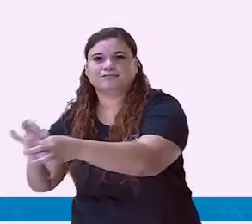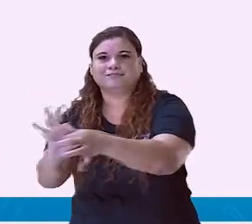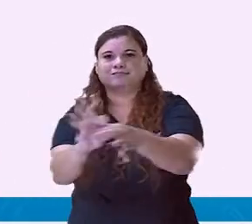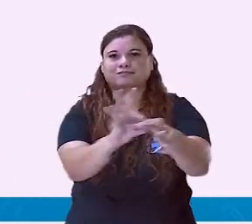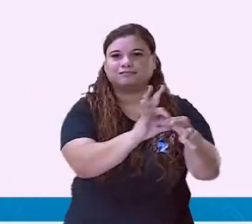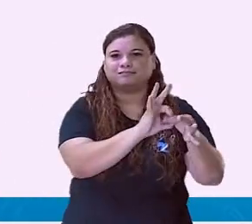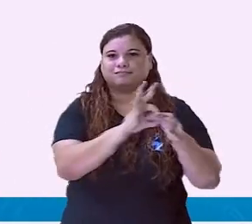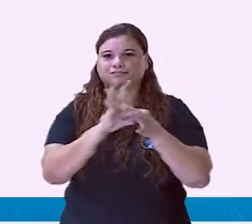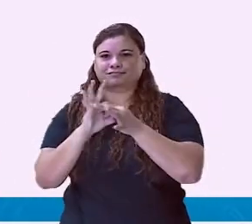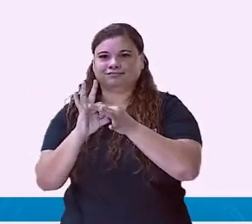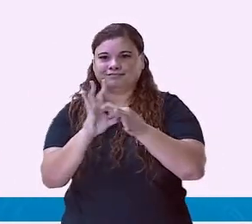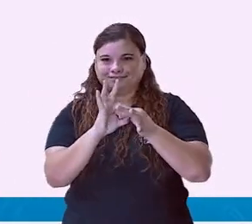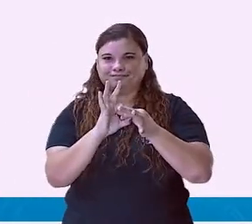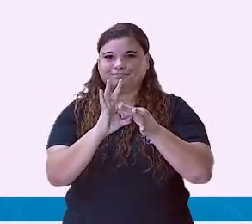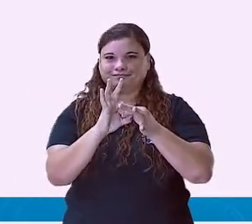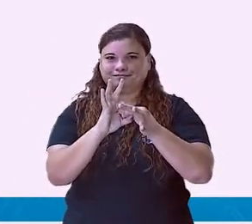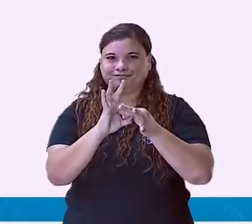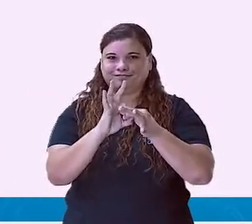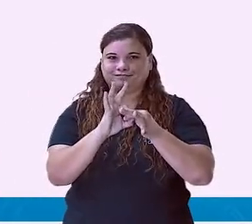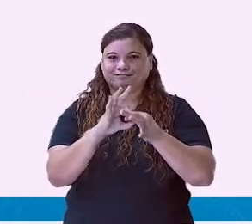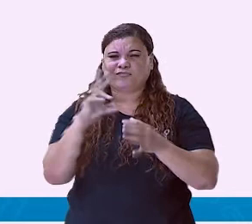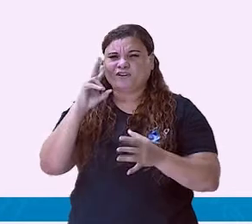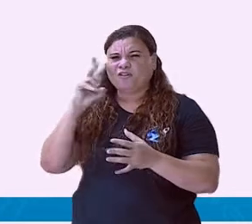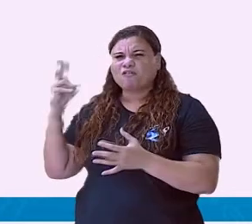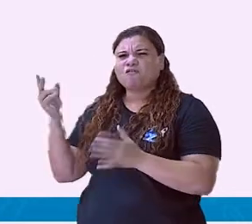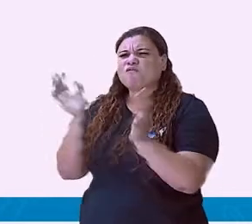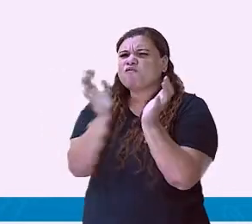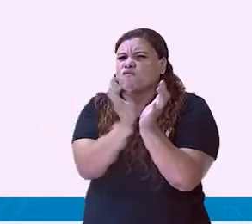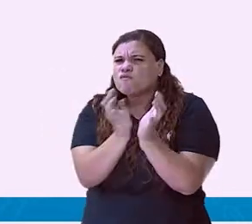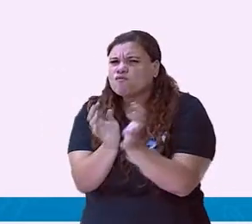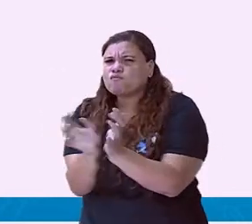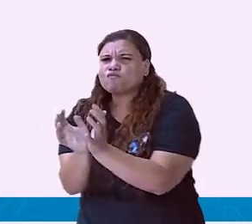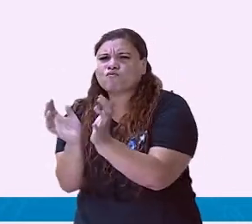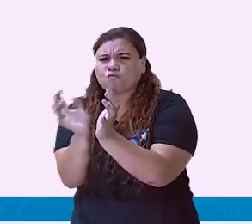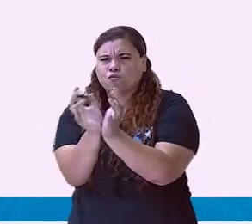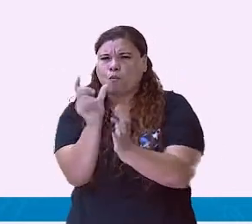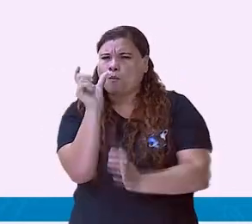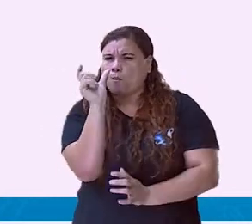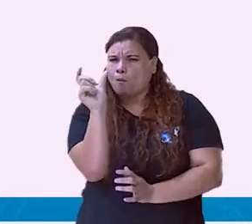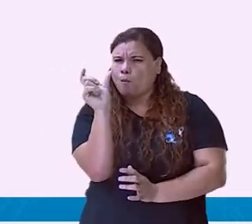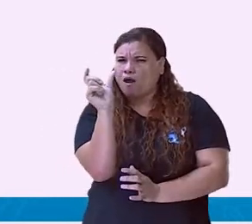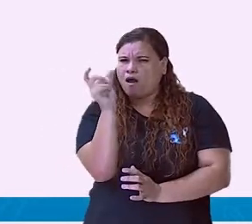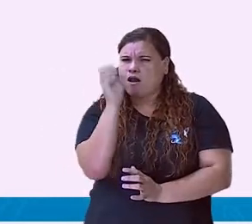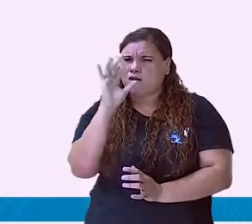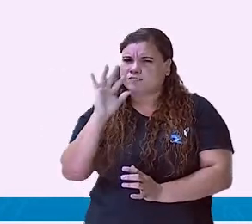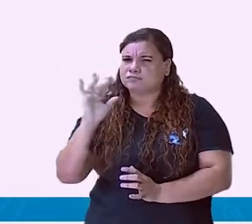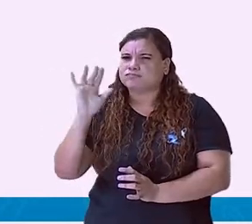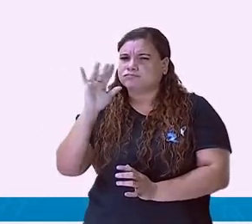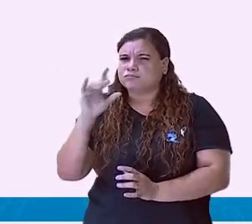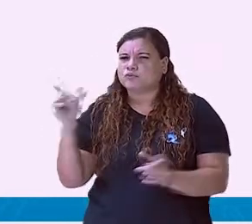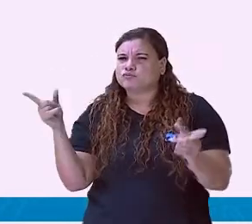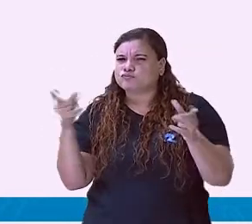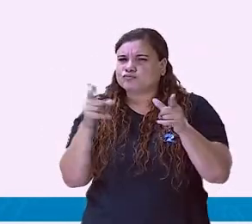Ásia, a PEC, a Ásia-Pacífica Economic Cooperação. É